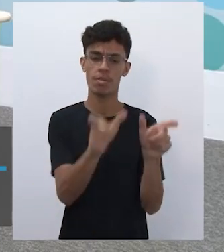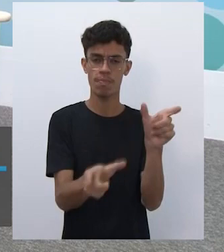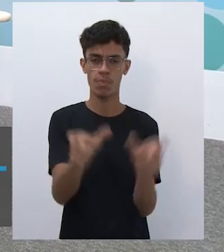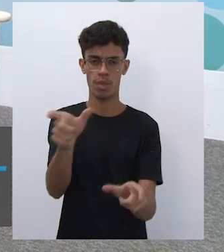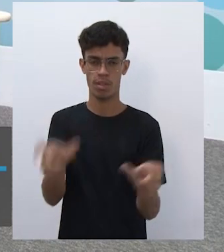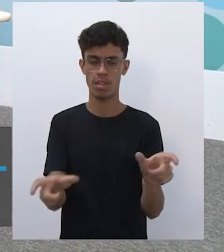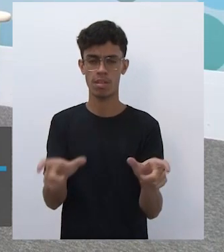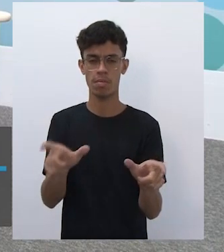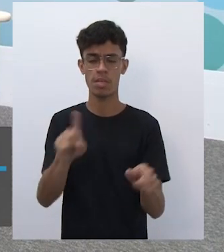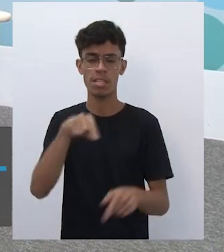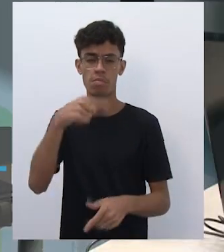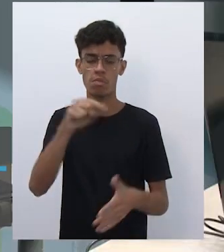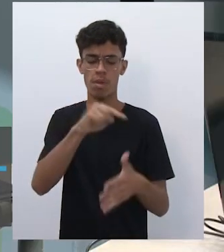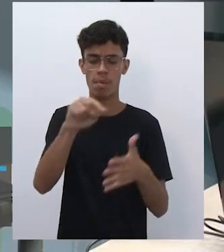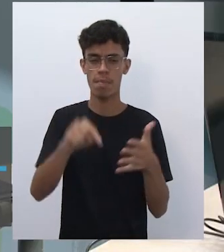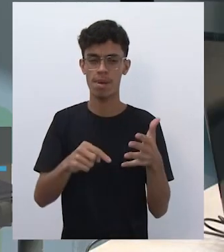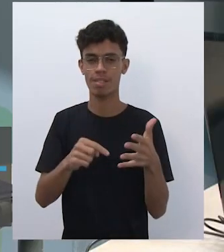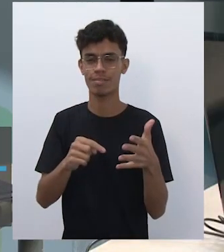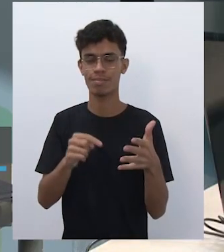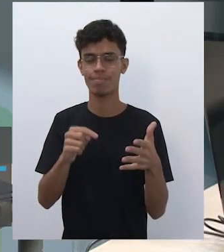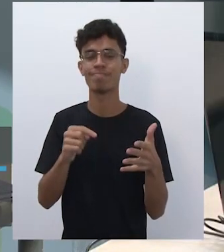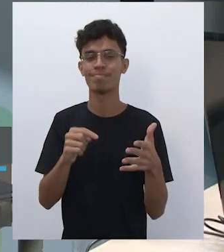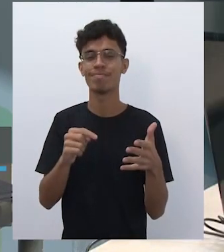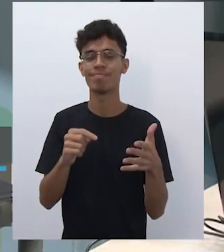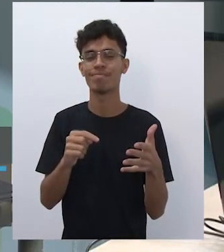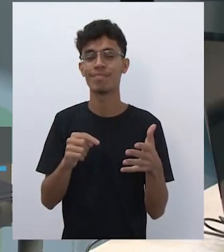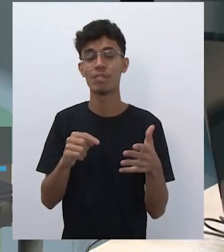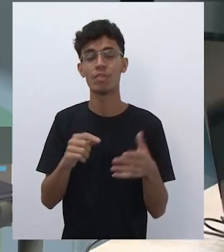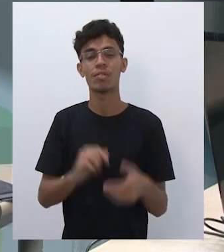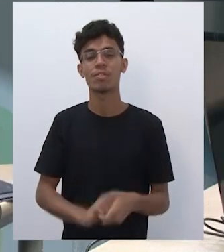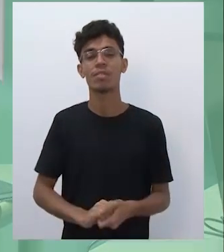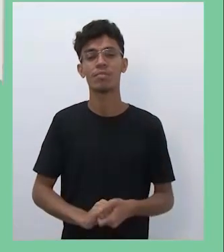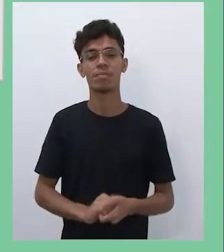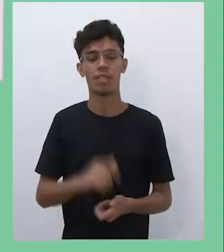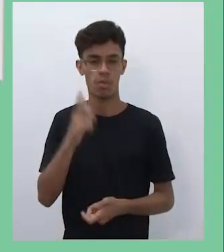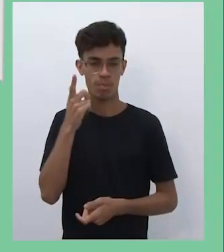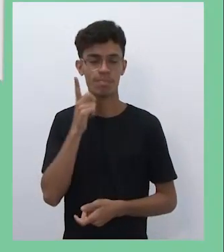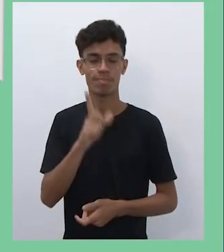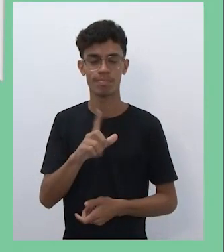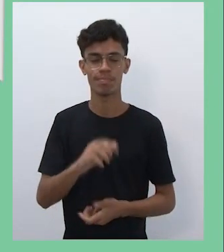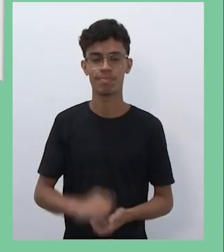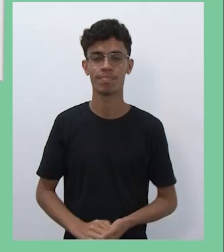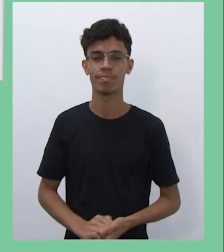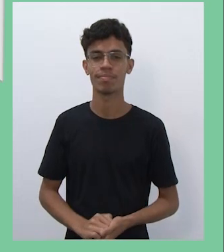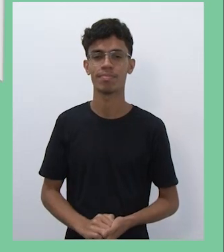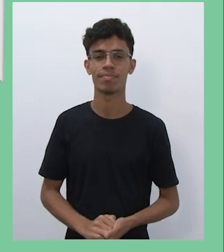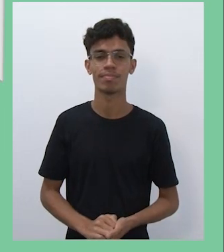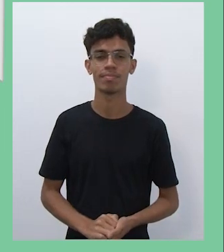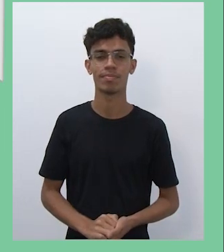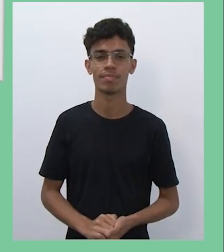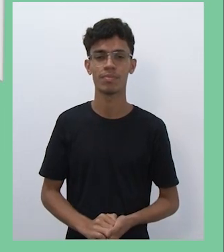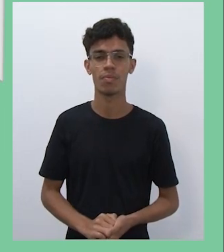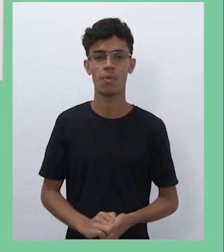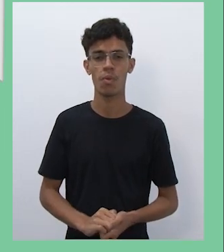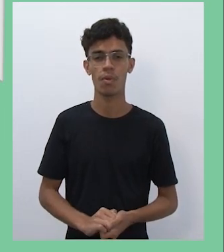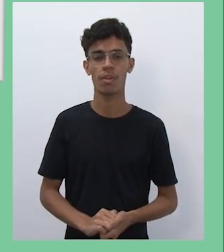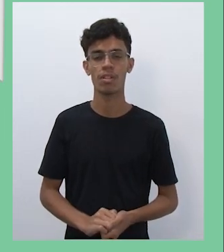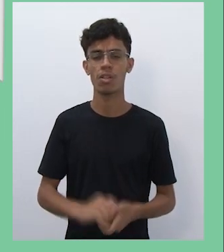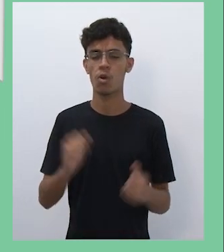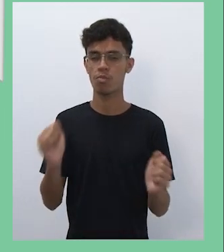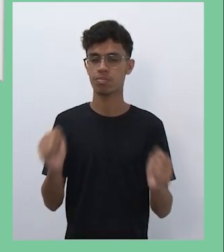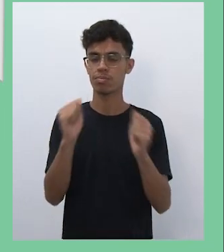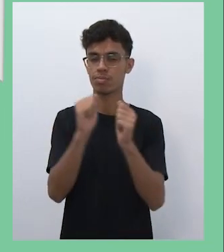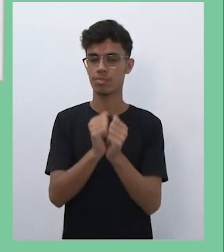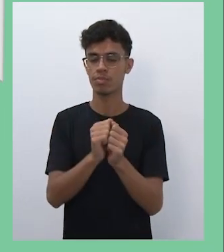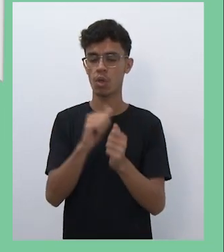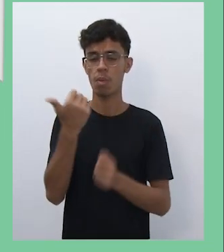o resultado, o benefício, vai ser para alguém. Bora lá, a sexta parte, é o acompanhamento e a avaliação